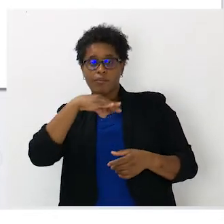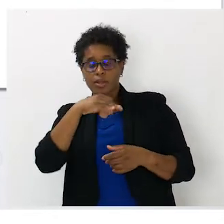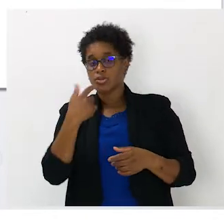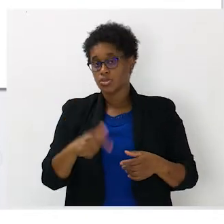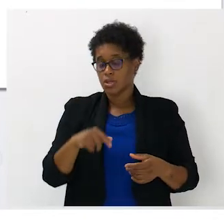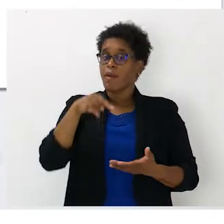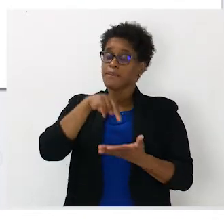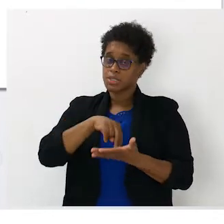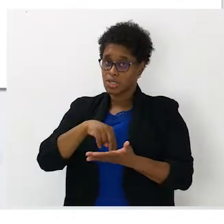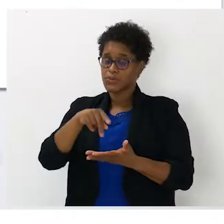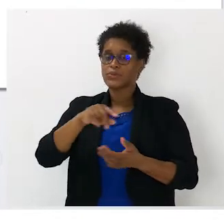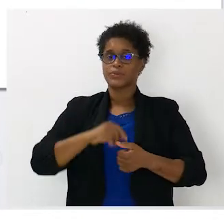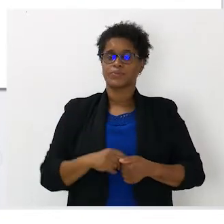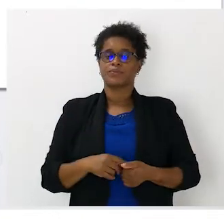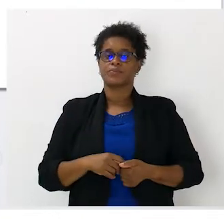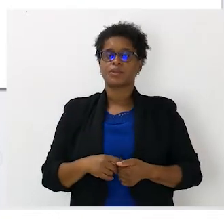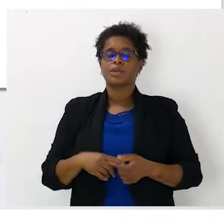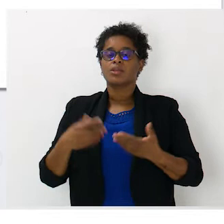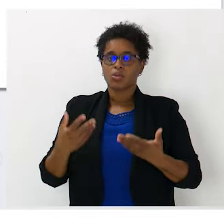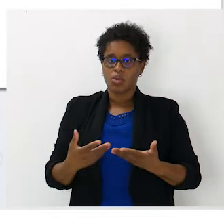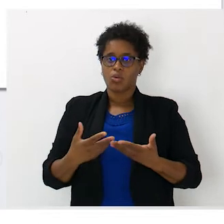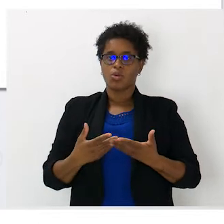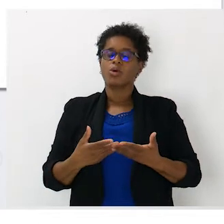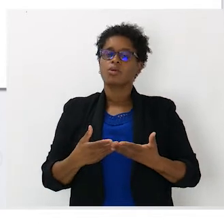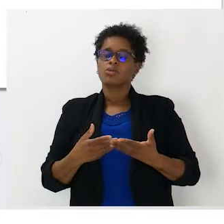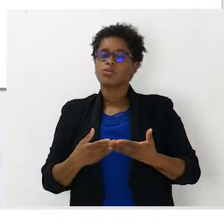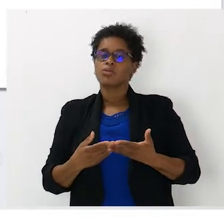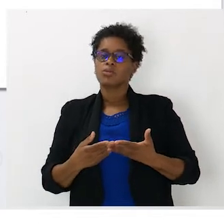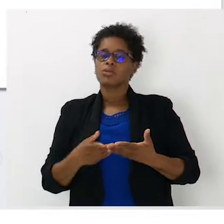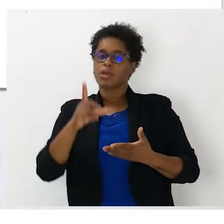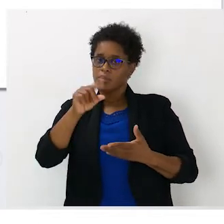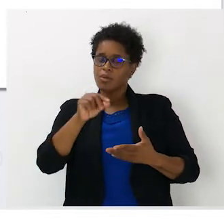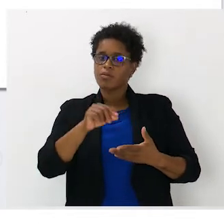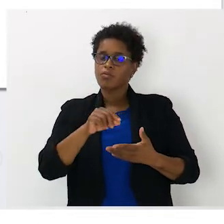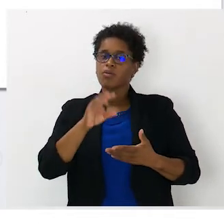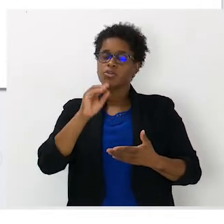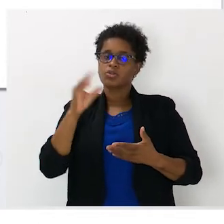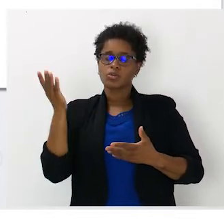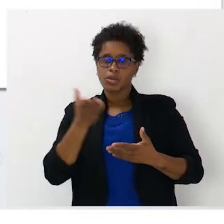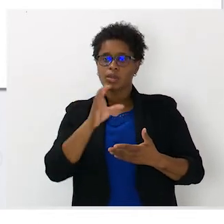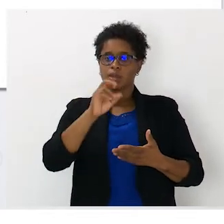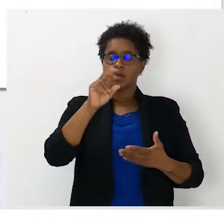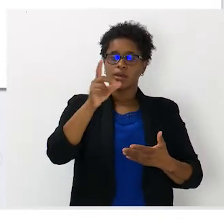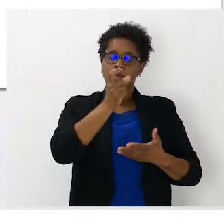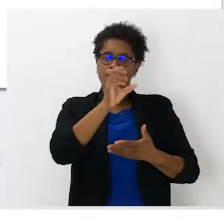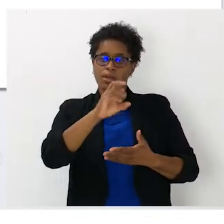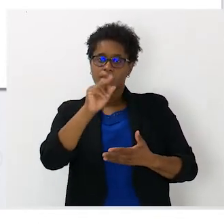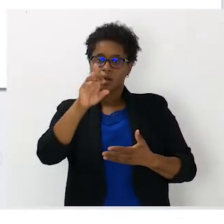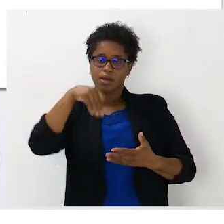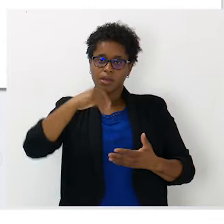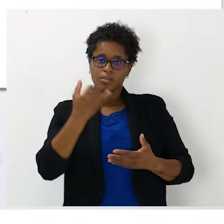esteja presente, são contratadas também carpideiras